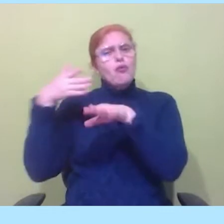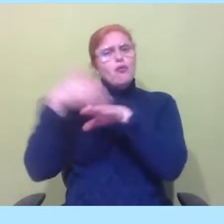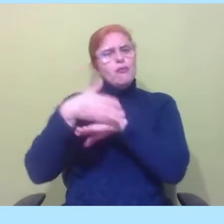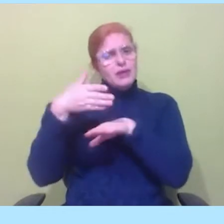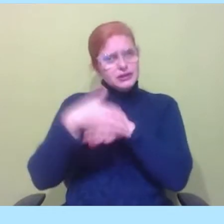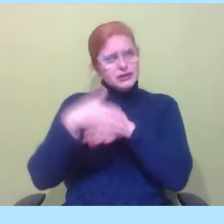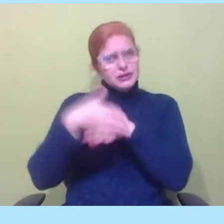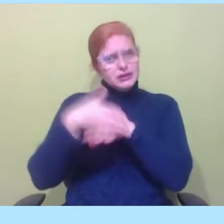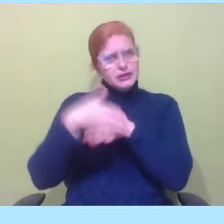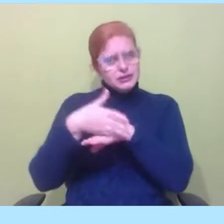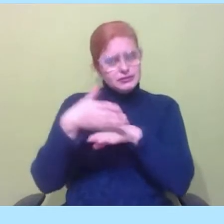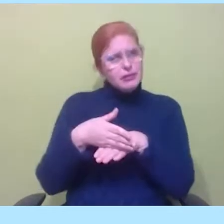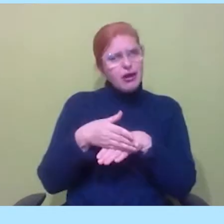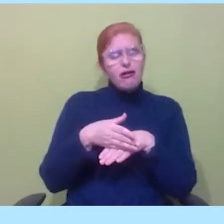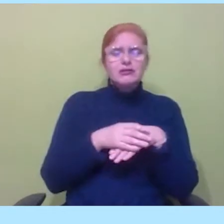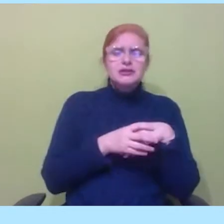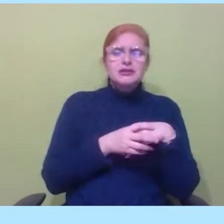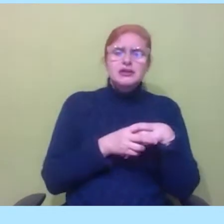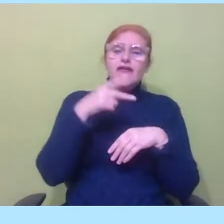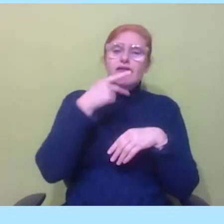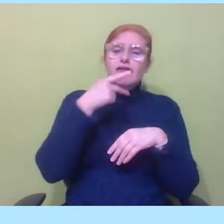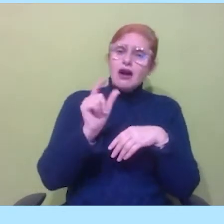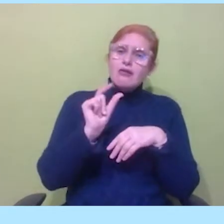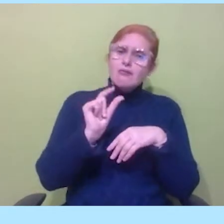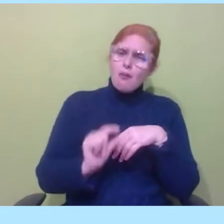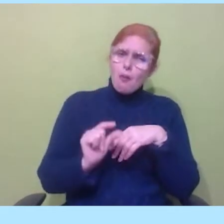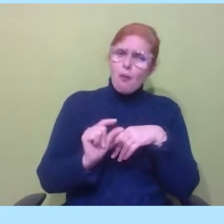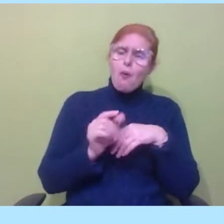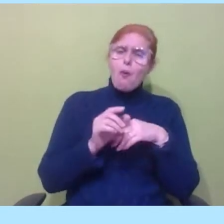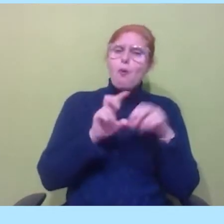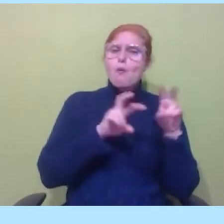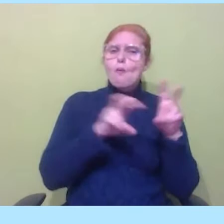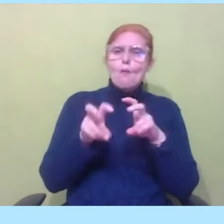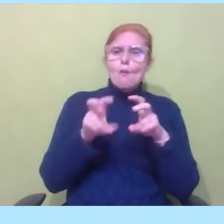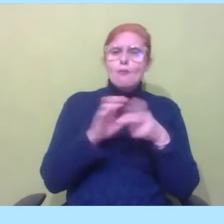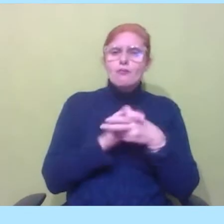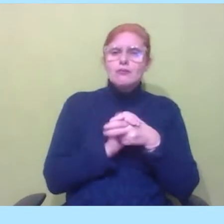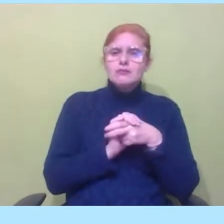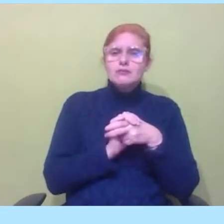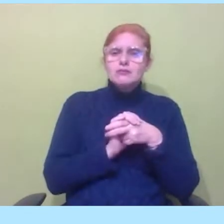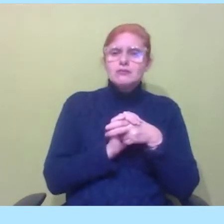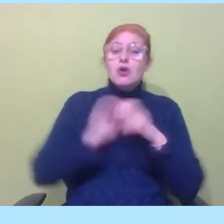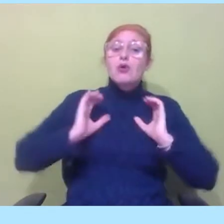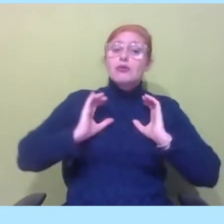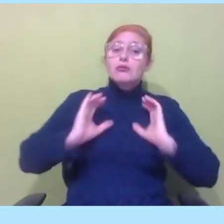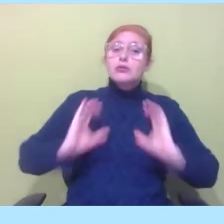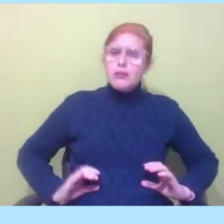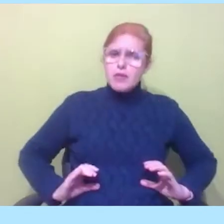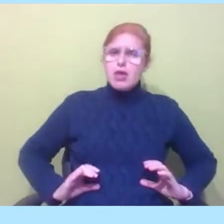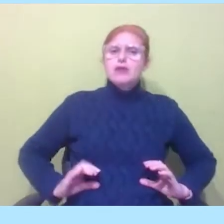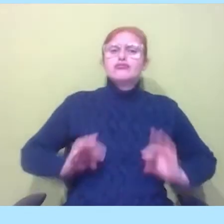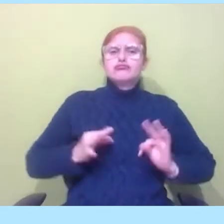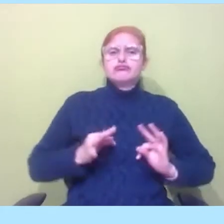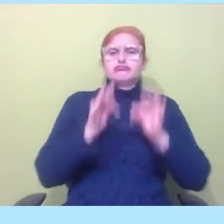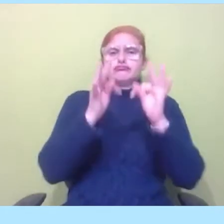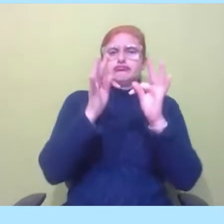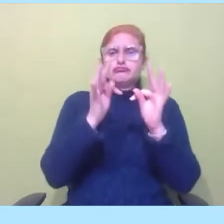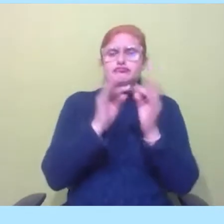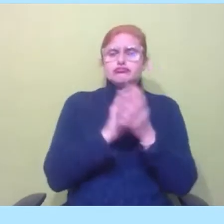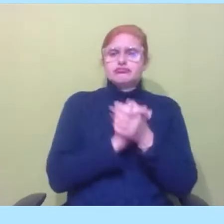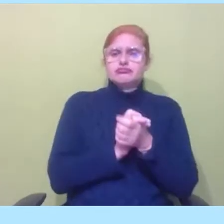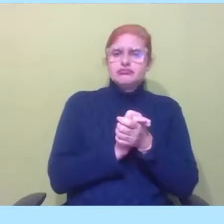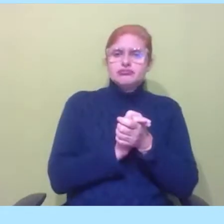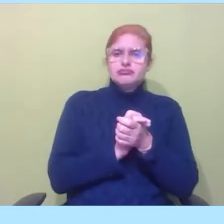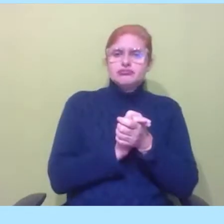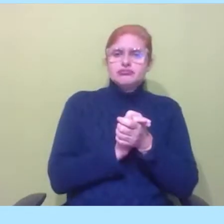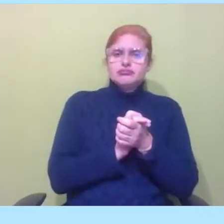pouco sobre comportamentos digitais para pessoas que são públicas, né? E aí, lógico, eu foquei